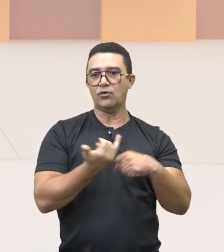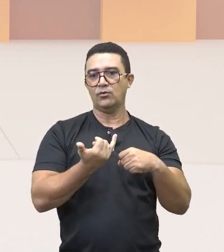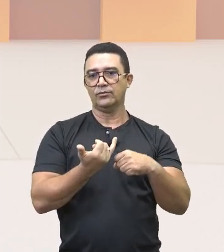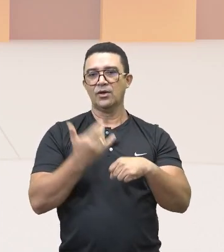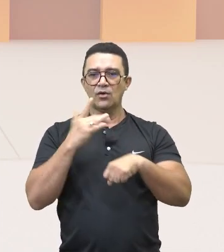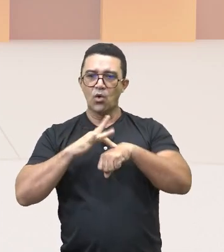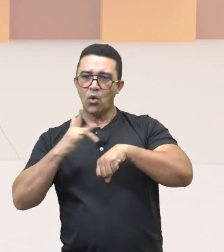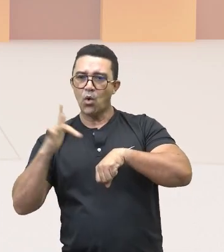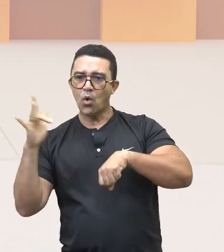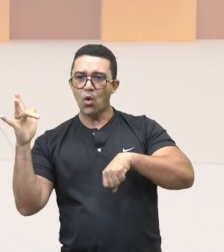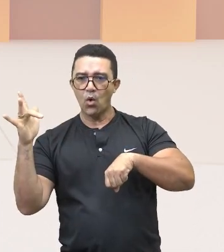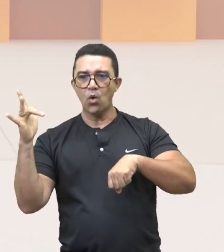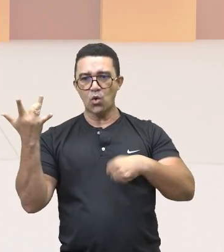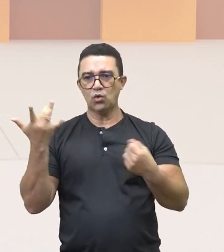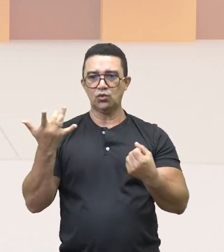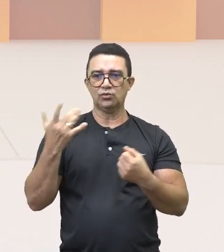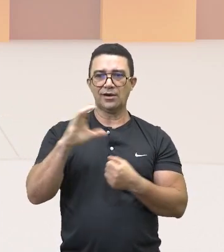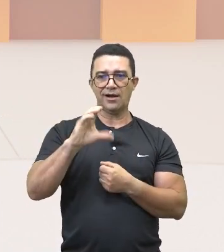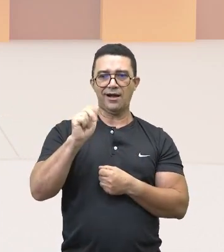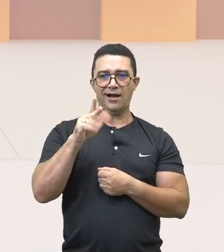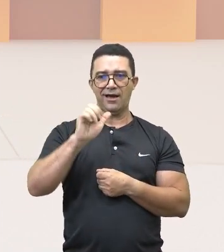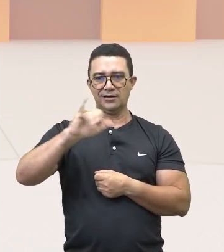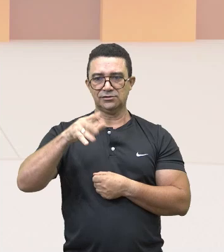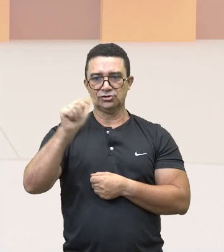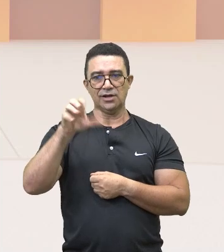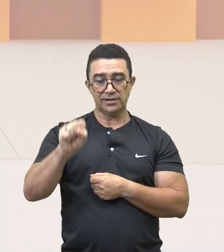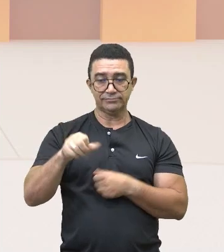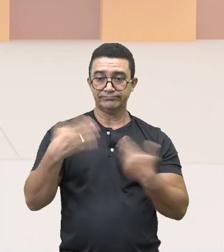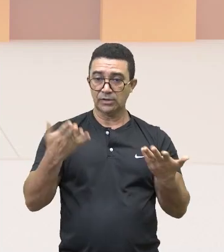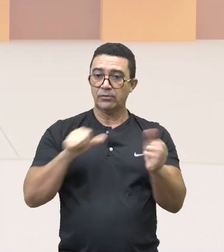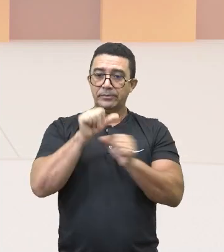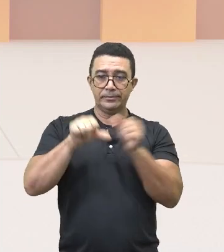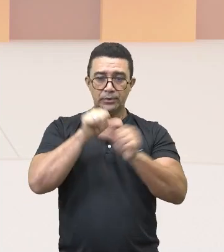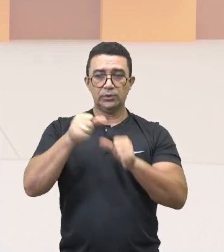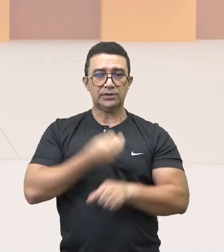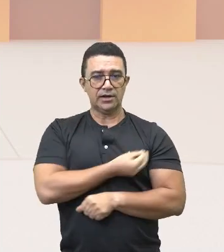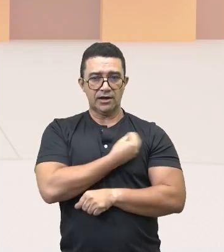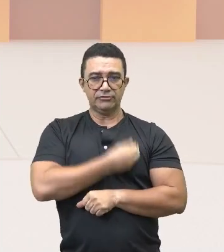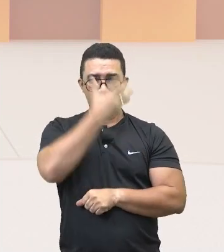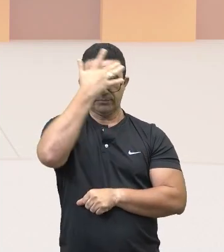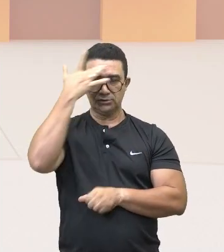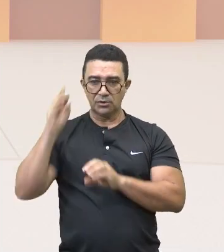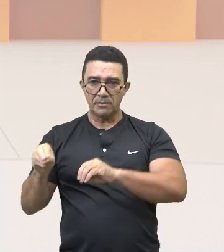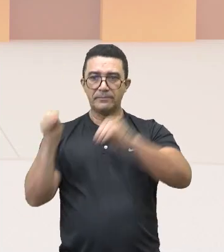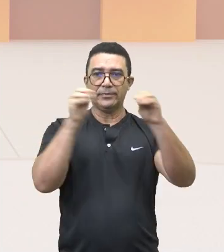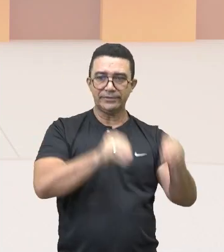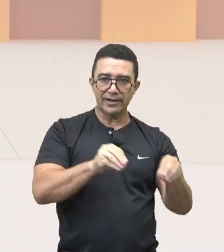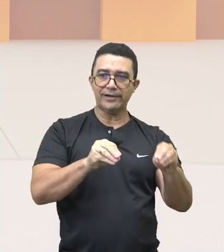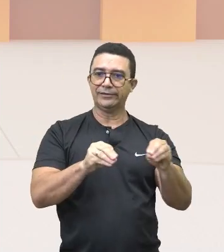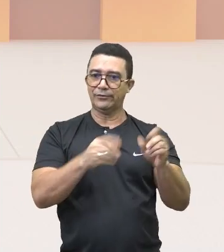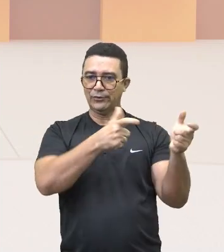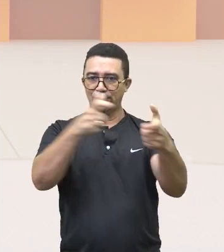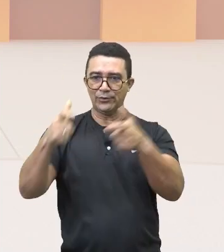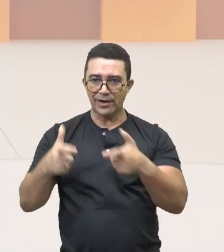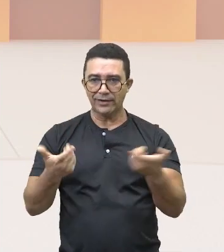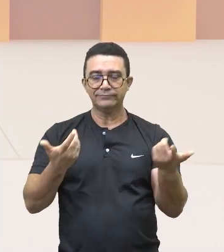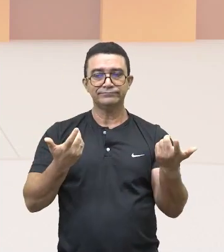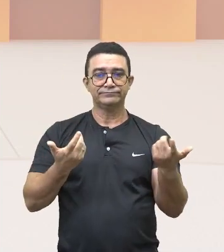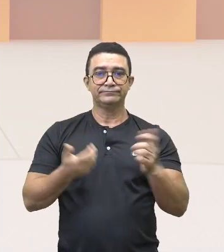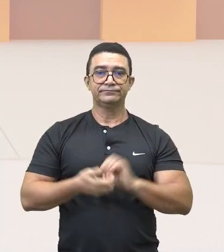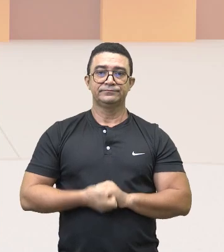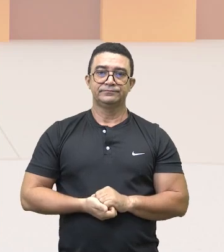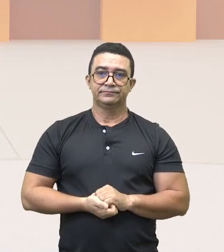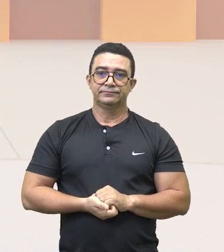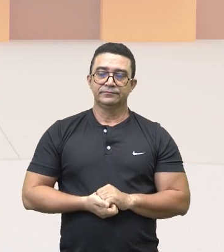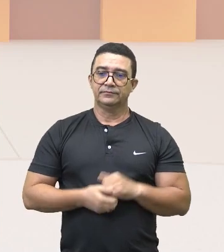gente falou, Projeto Grande Carajás. Então tudo isso muda a vida de uma pessoa que sai de um lugar e vai para outro, né? Então a